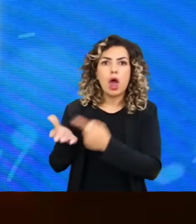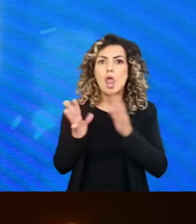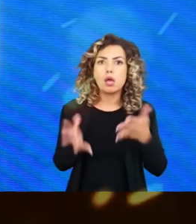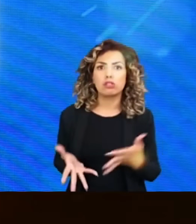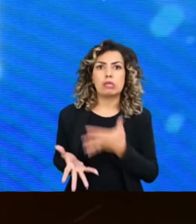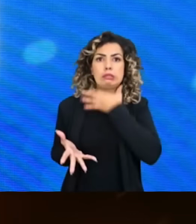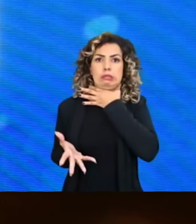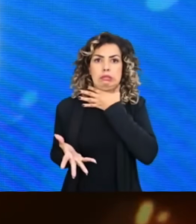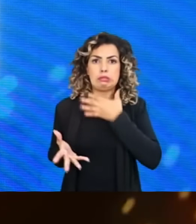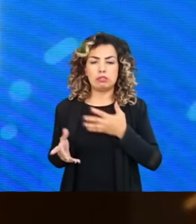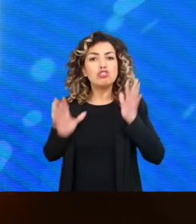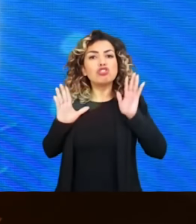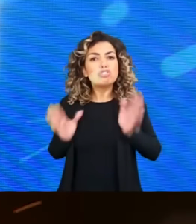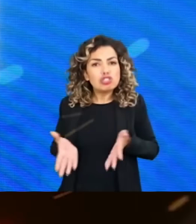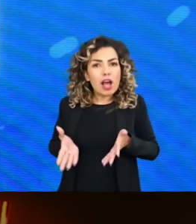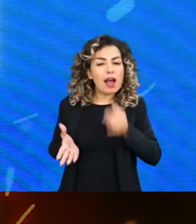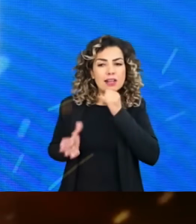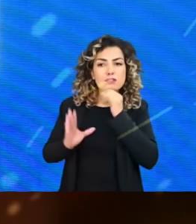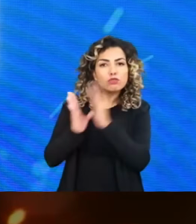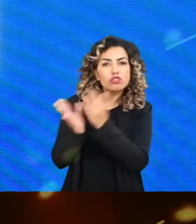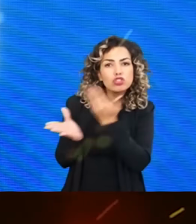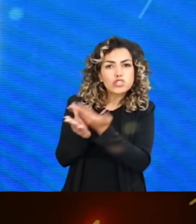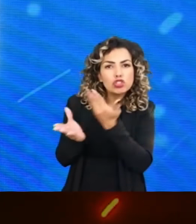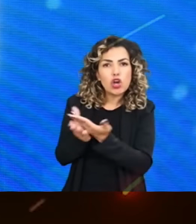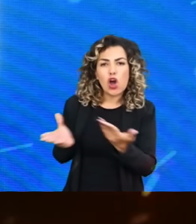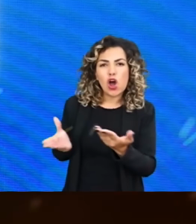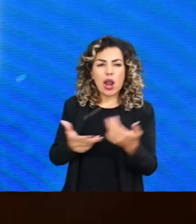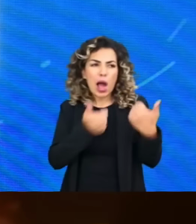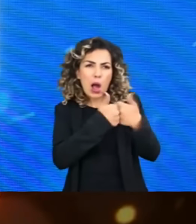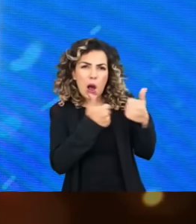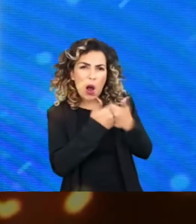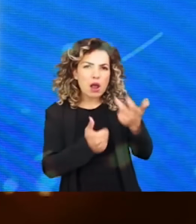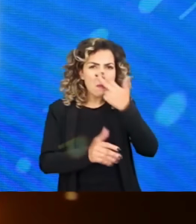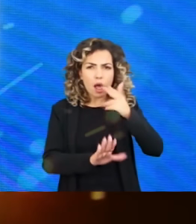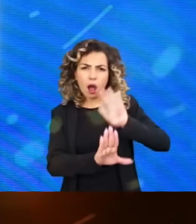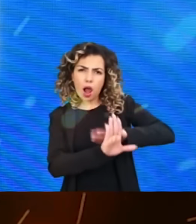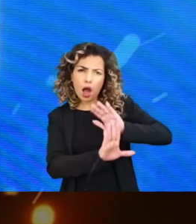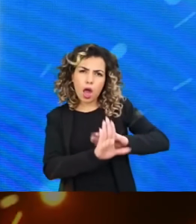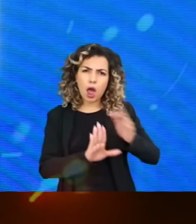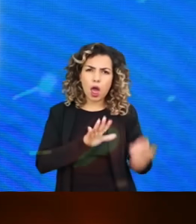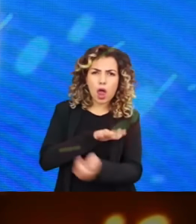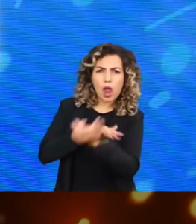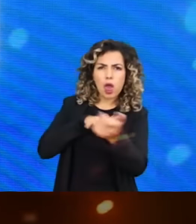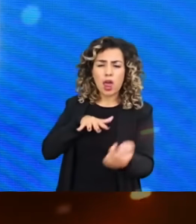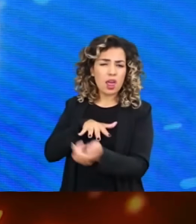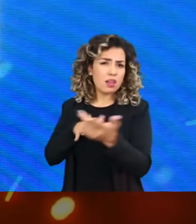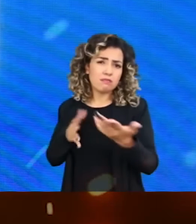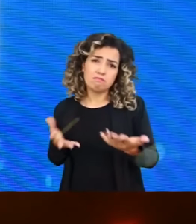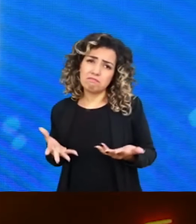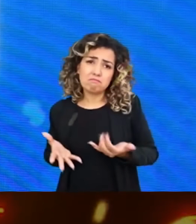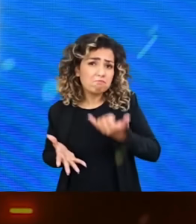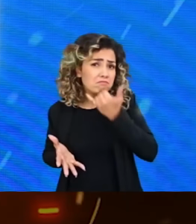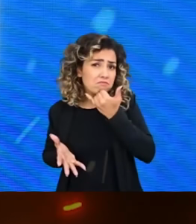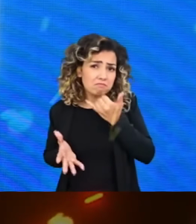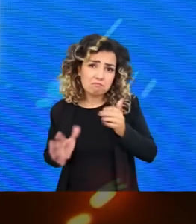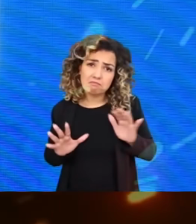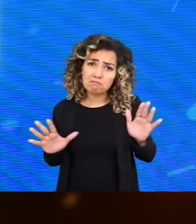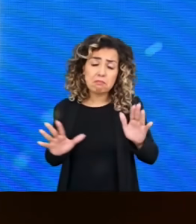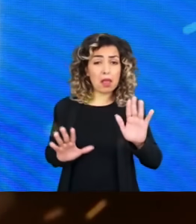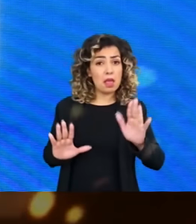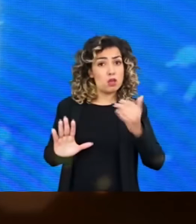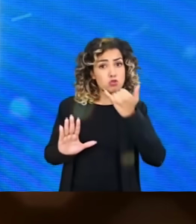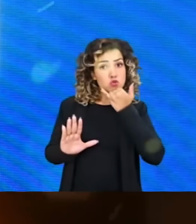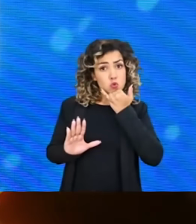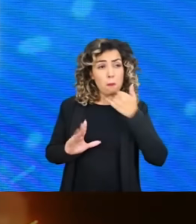máfias de creche máfia de ônibus É de fato não é uma uma ofensa pessoa